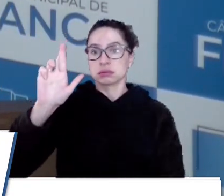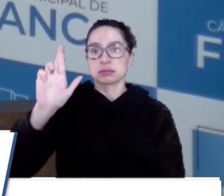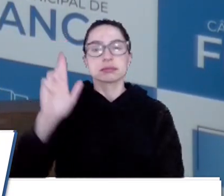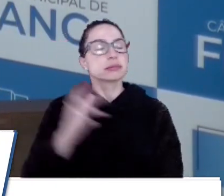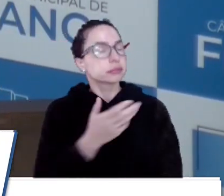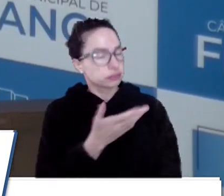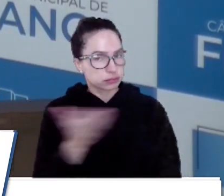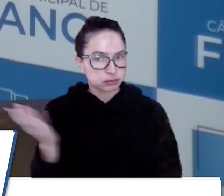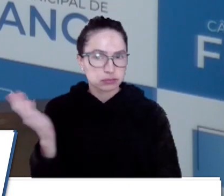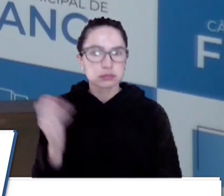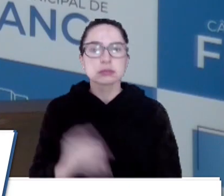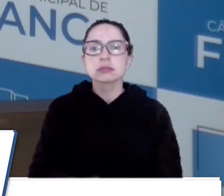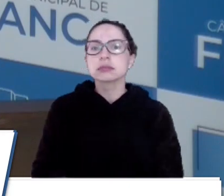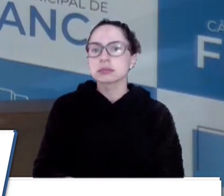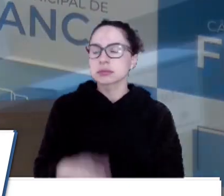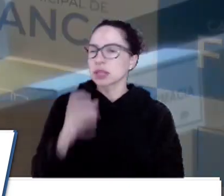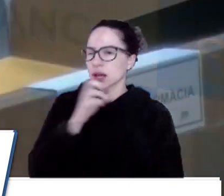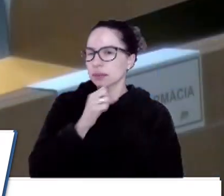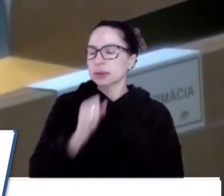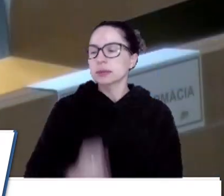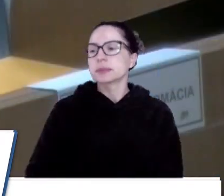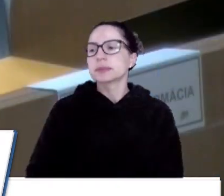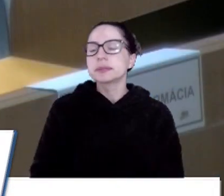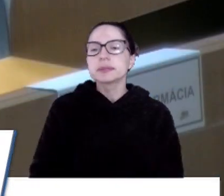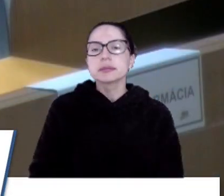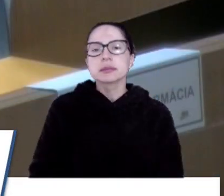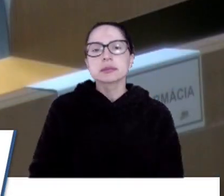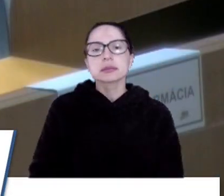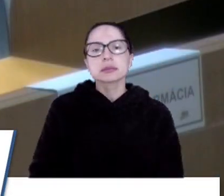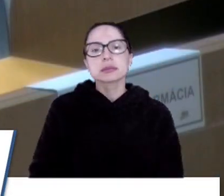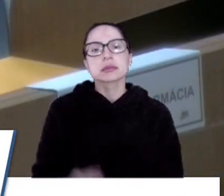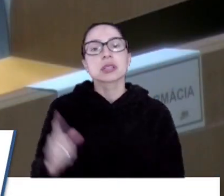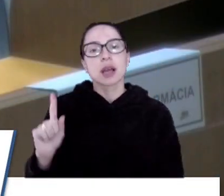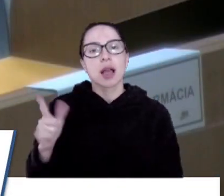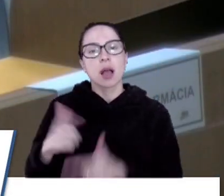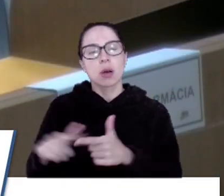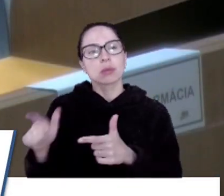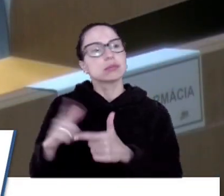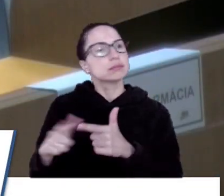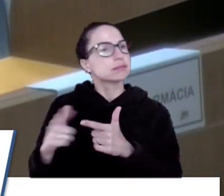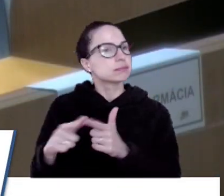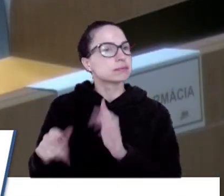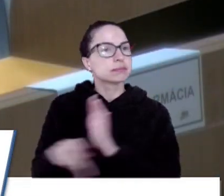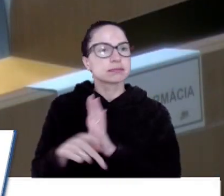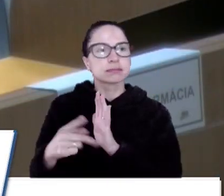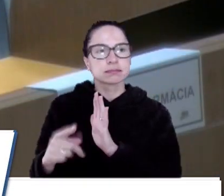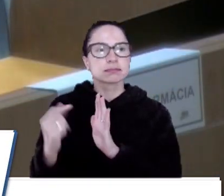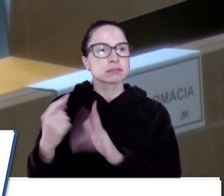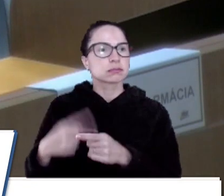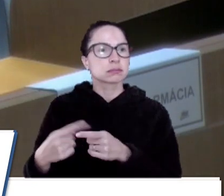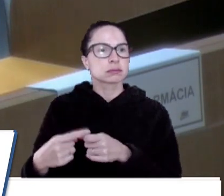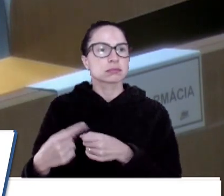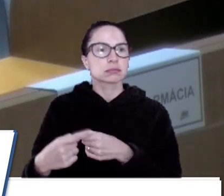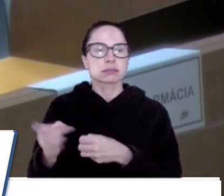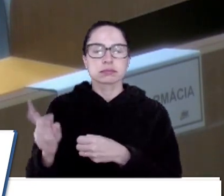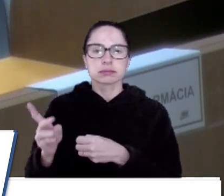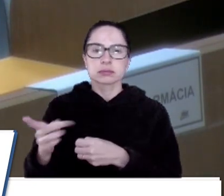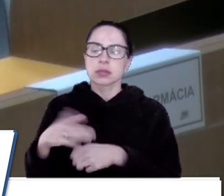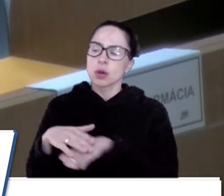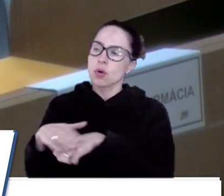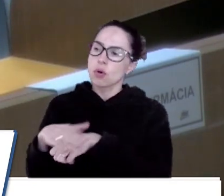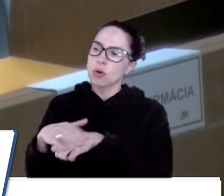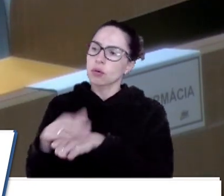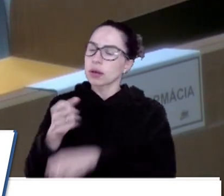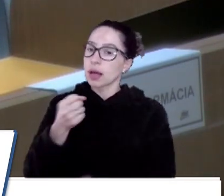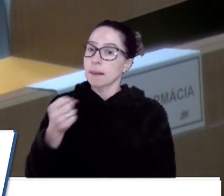não. Rapidinho, Ronaldo. Um problema crônico da nossa cidade, e eu conversando com um repórter, até eu